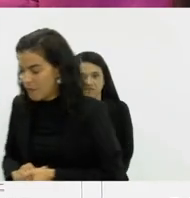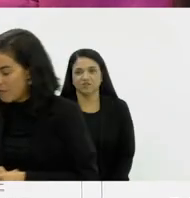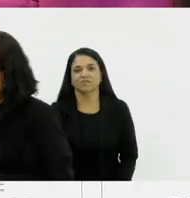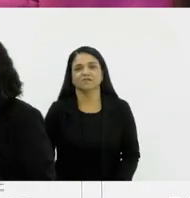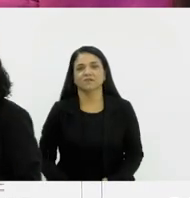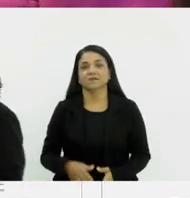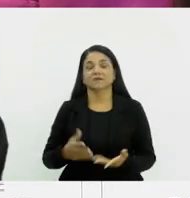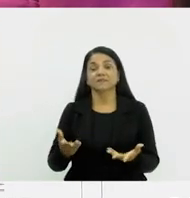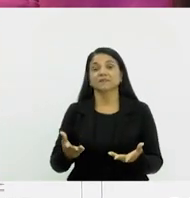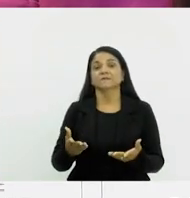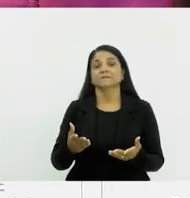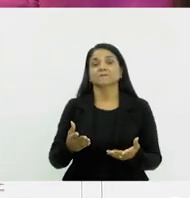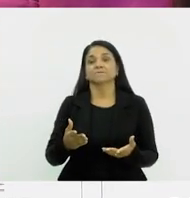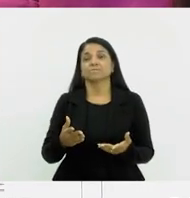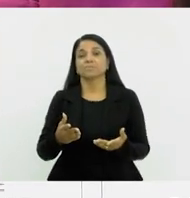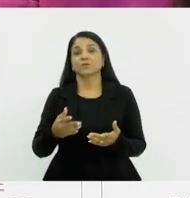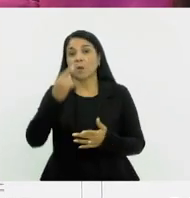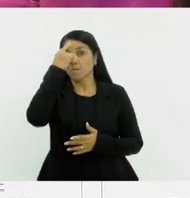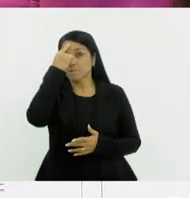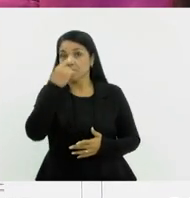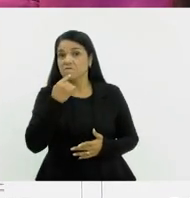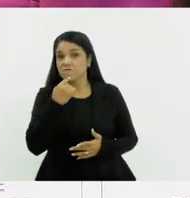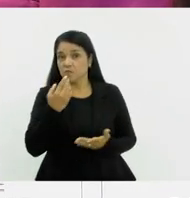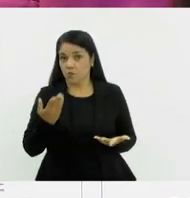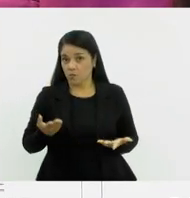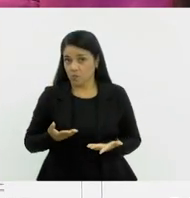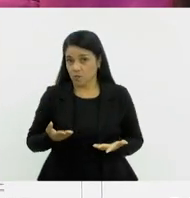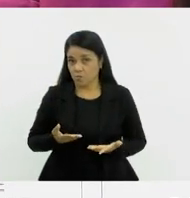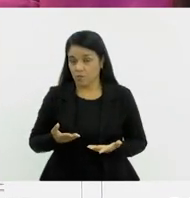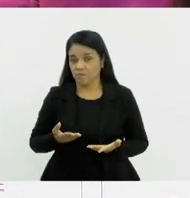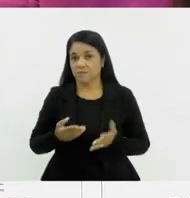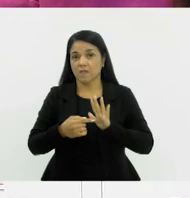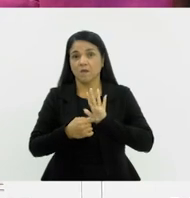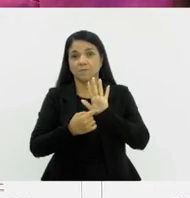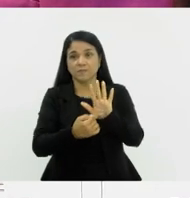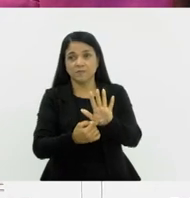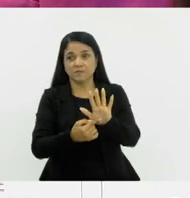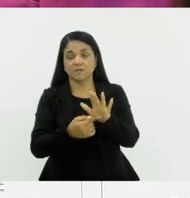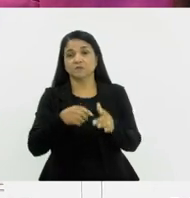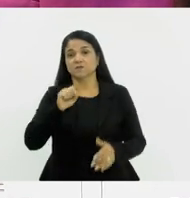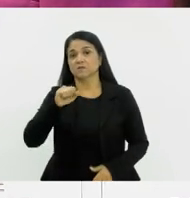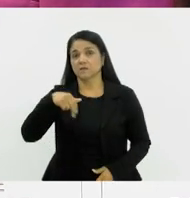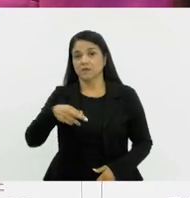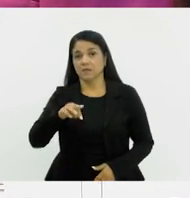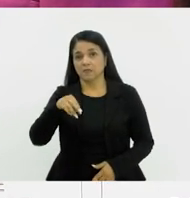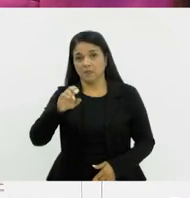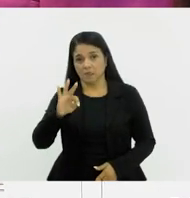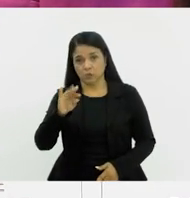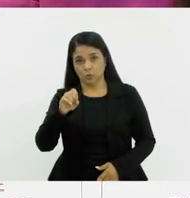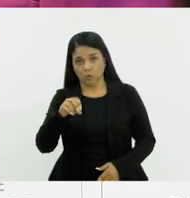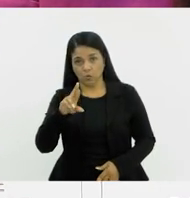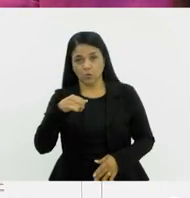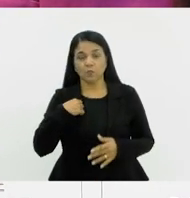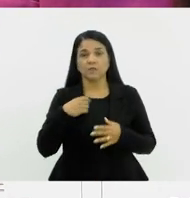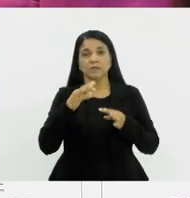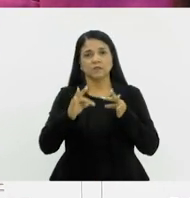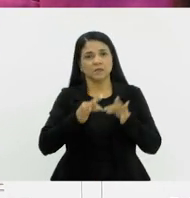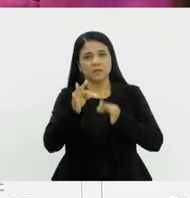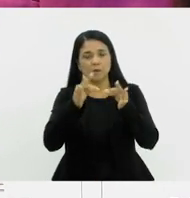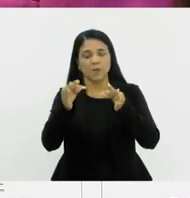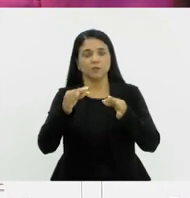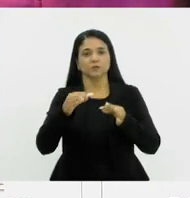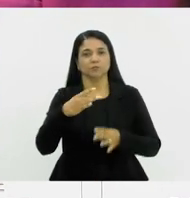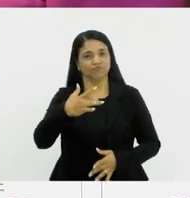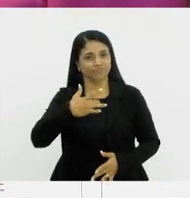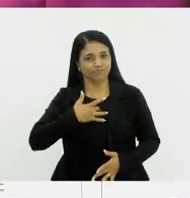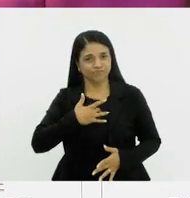Aqui, a questão do perfil. Conforme já apresentado, o Sanatório Penal é uma instituição de atenção especializada no tratamento da tuberculose no sistema